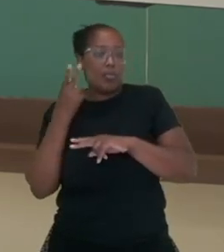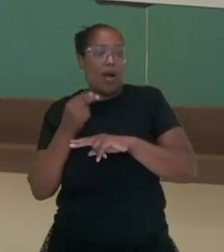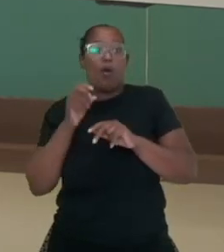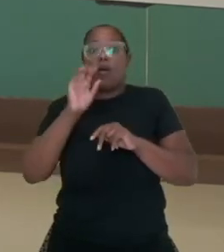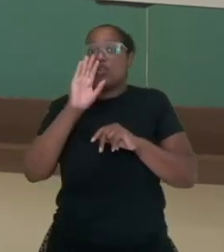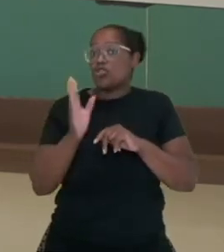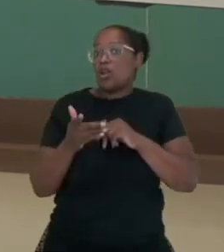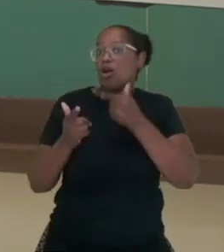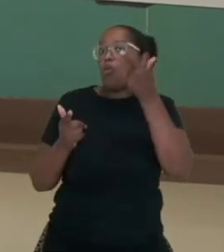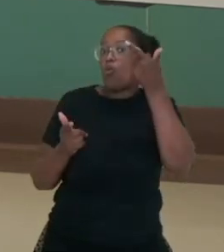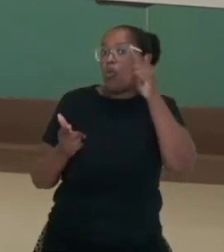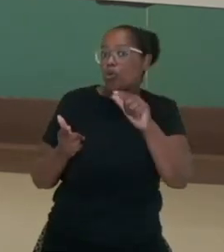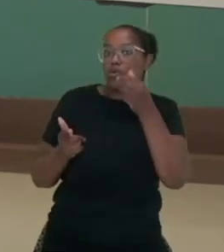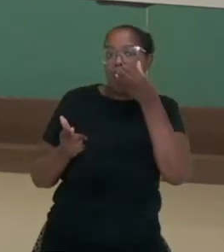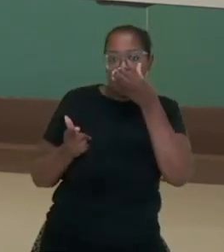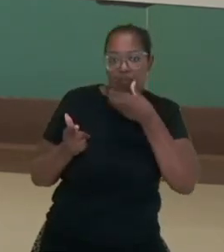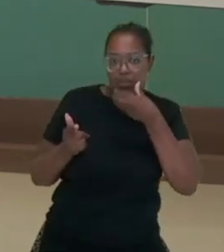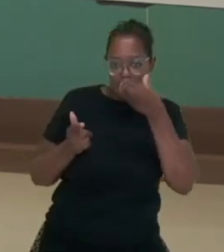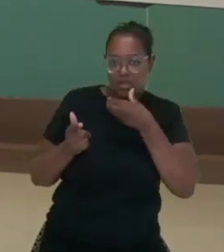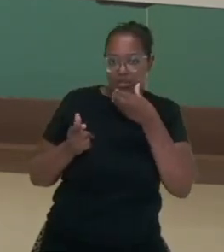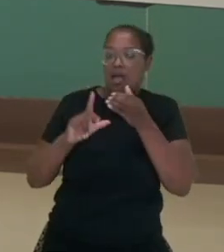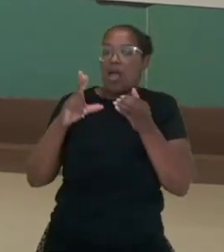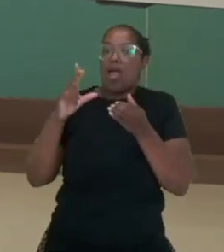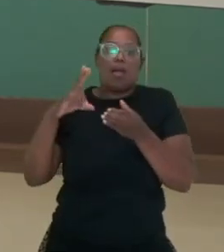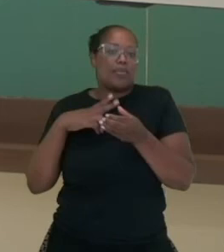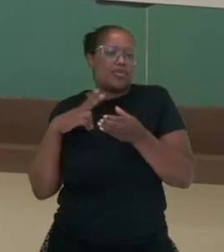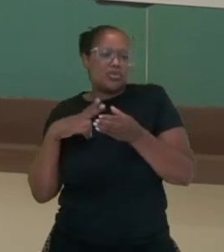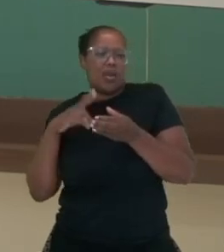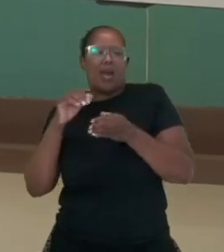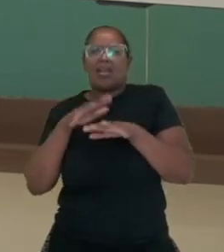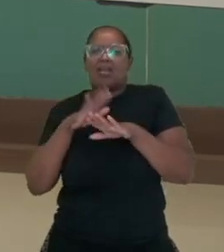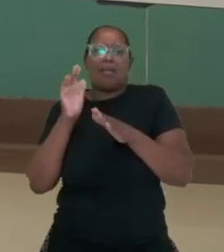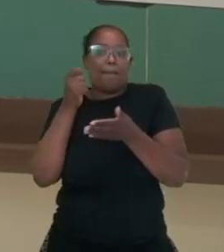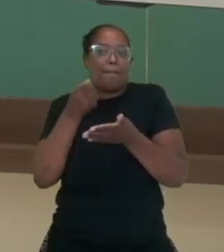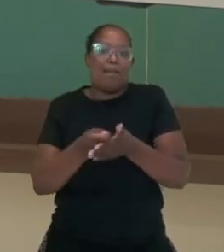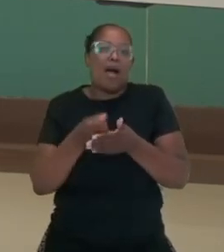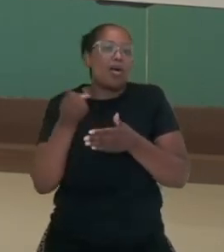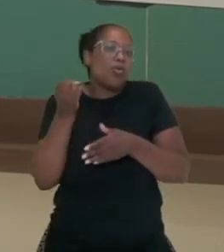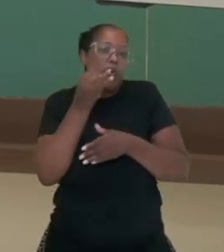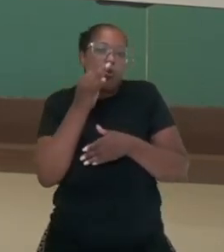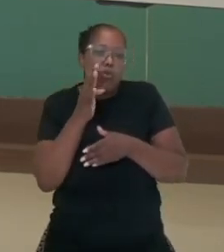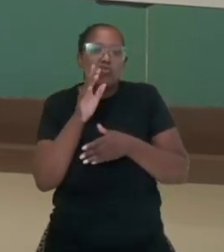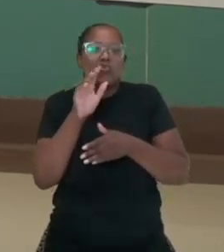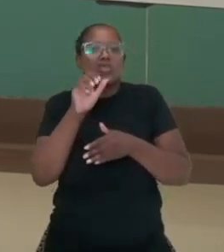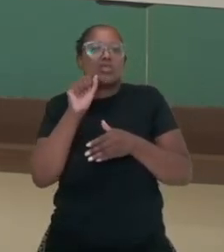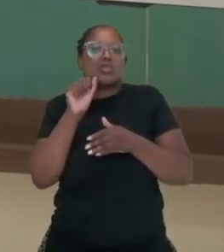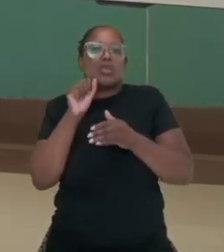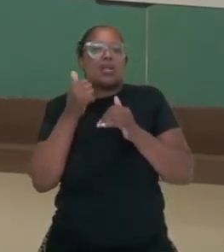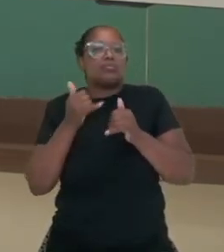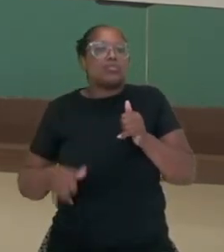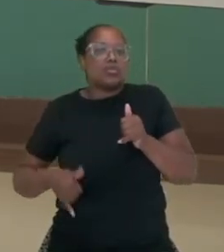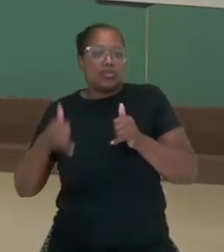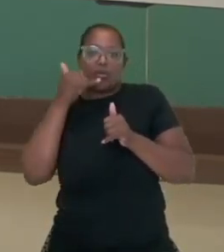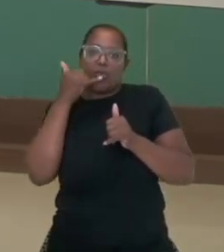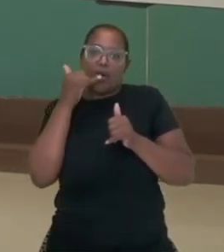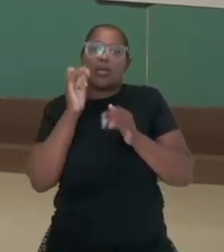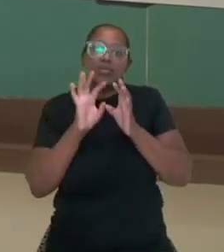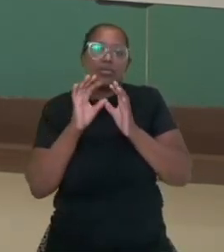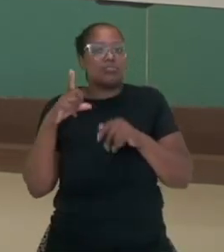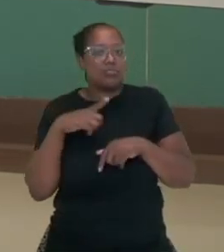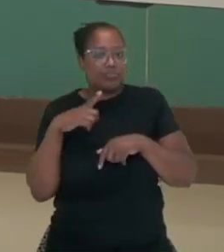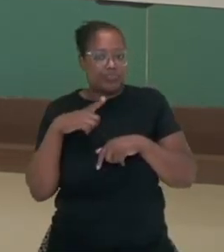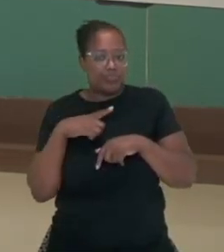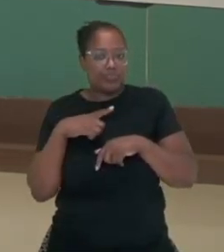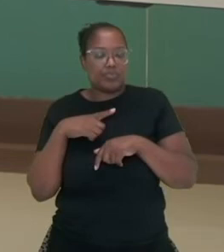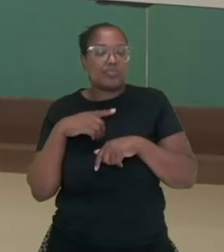mais popular, é o sistema operacional que ficou mais popular. A maioria dos smartphones hoje trabalham com